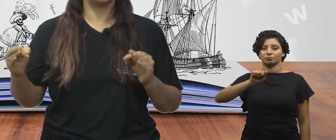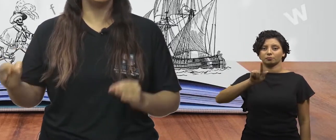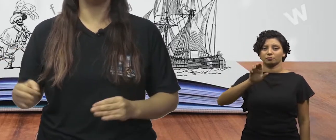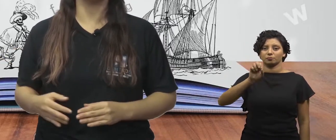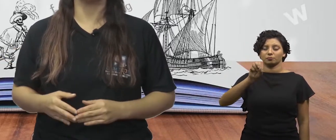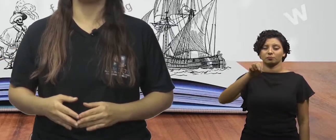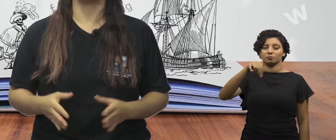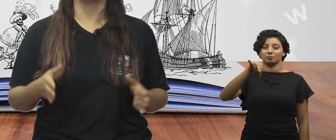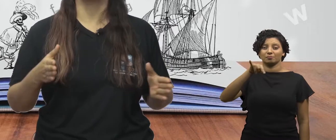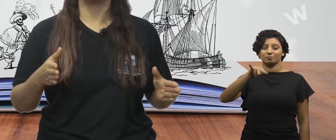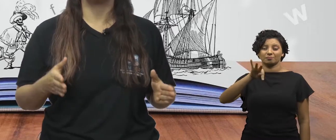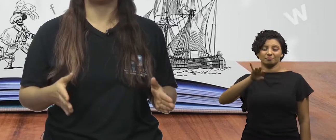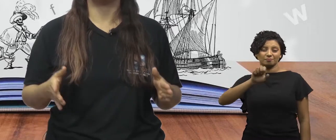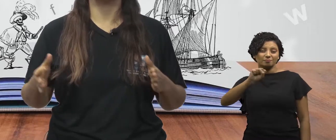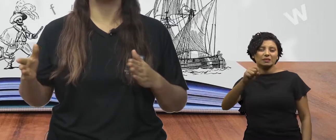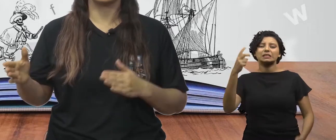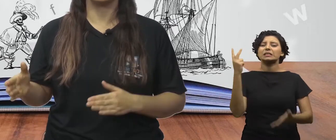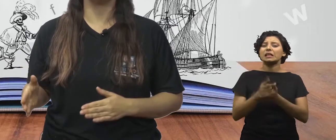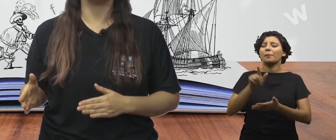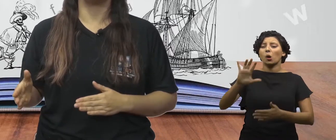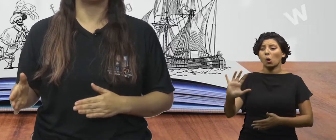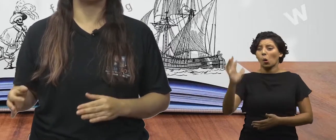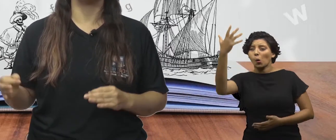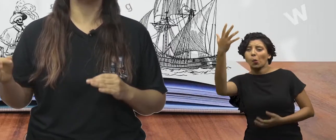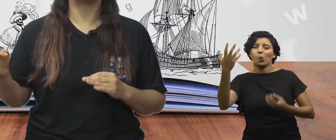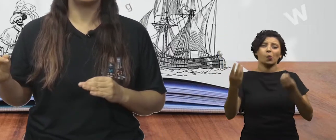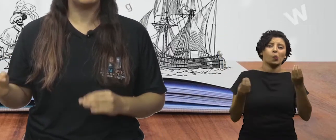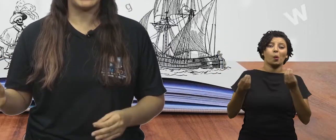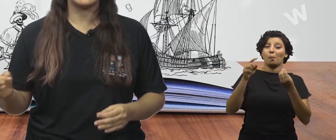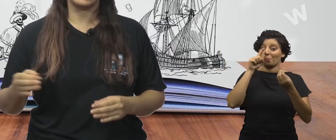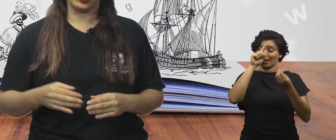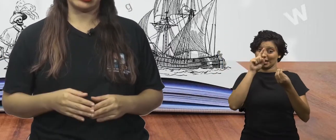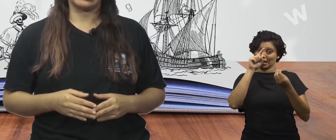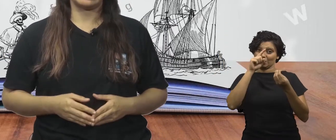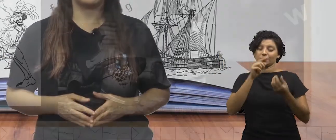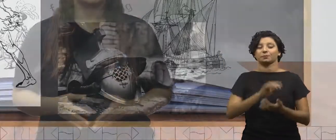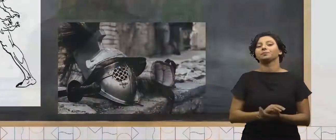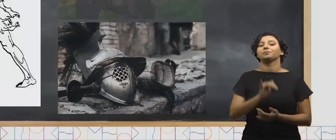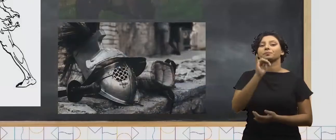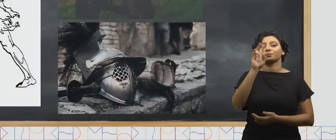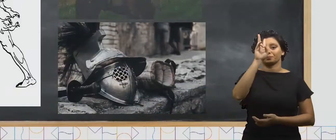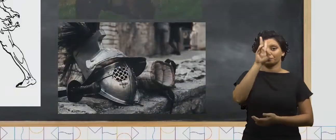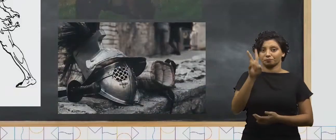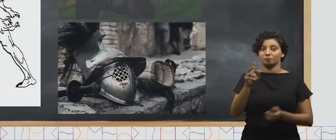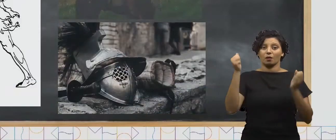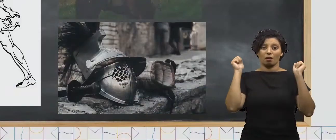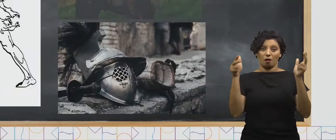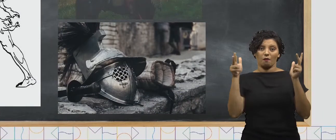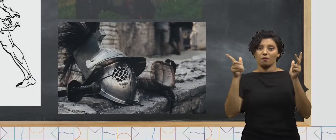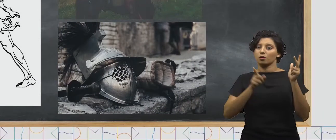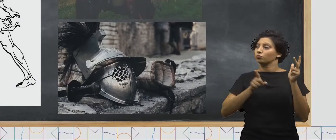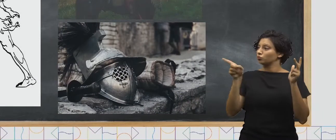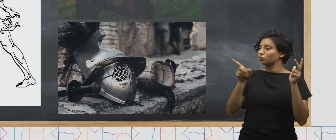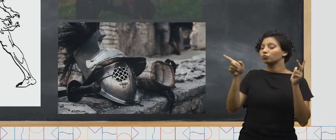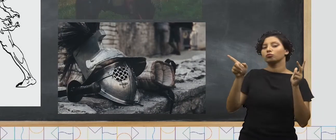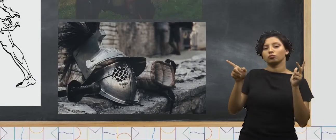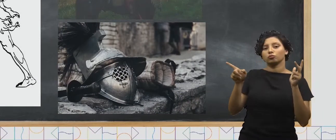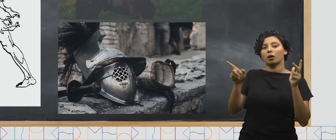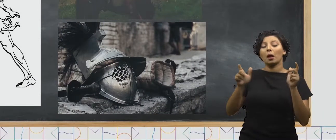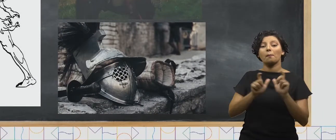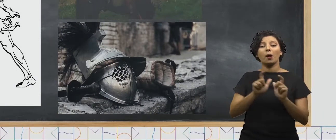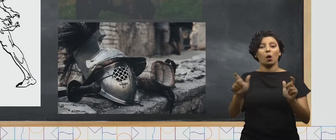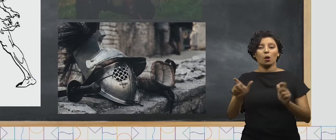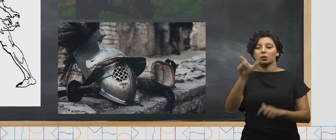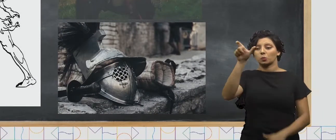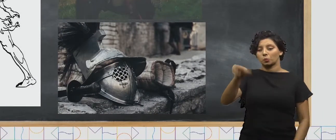são constantemente colocados em situações perigosas. Histórias de aventura